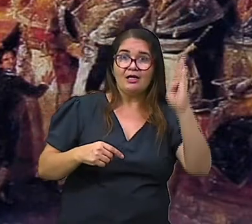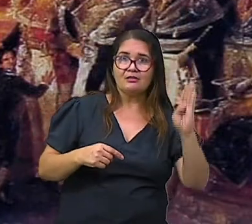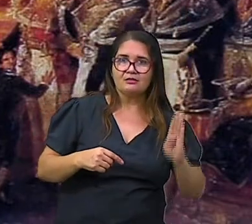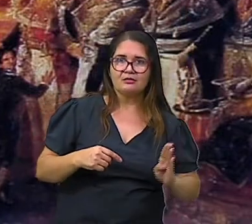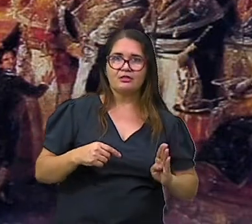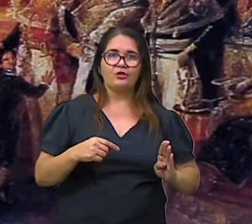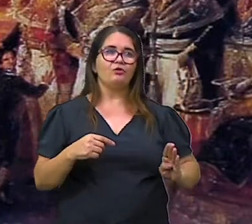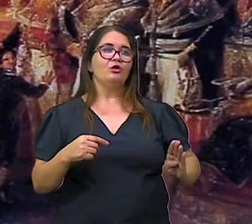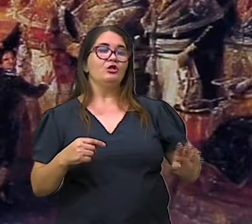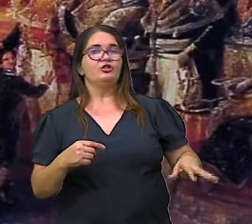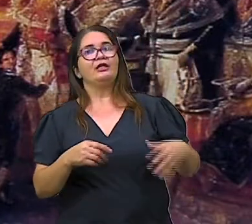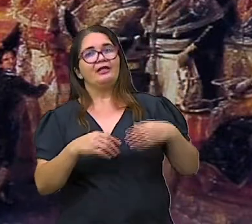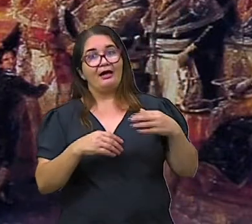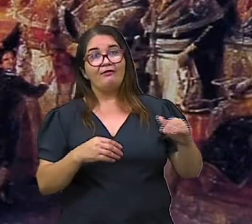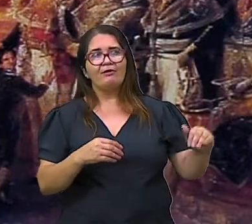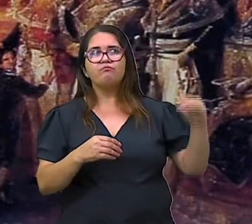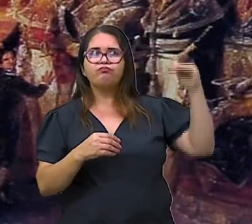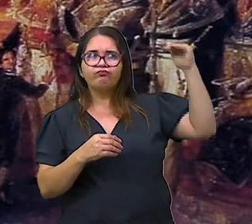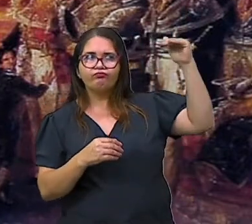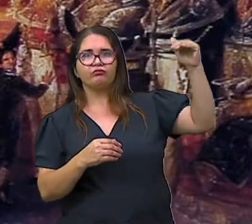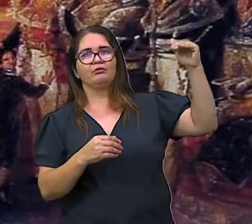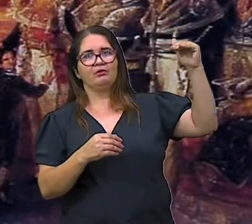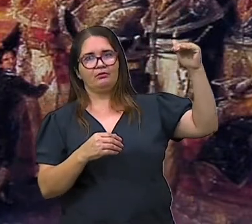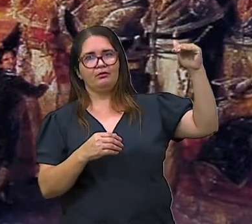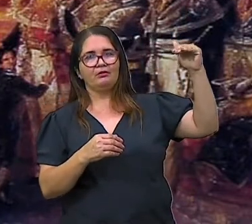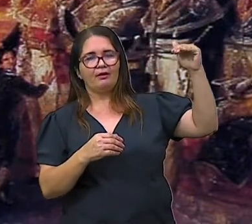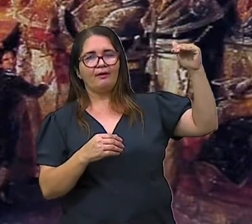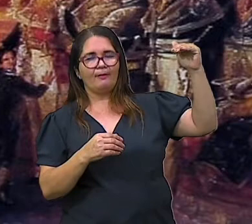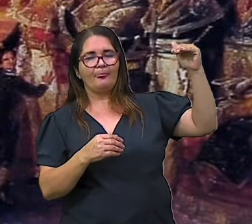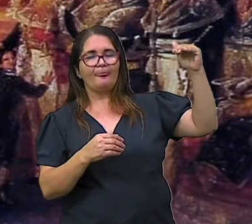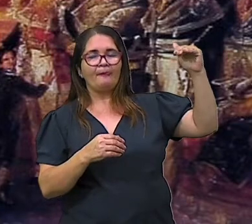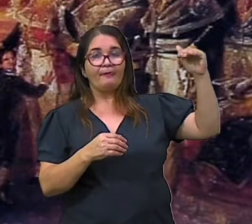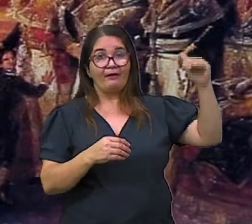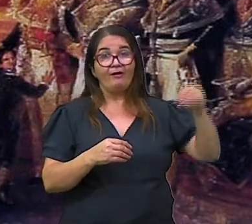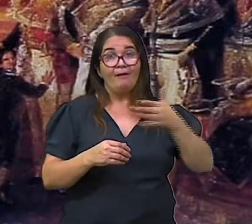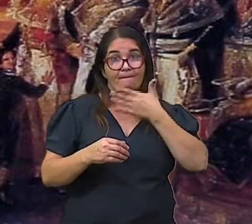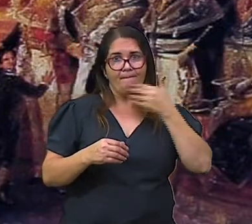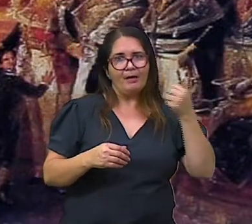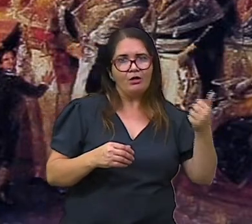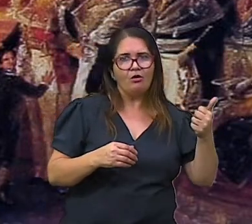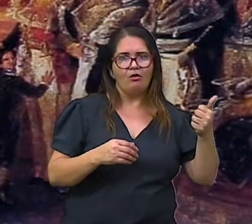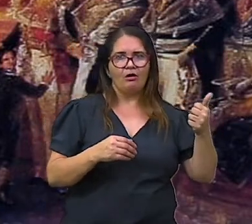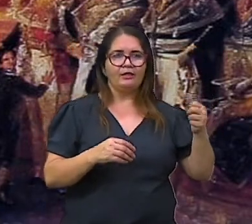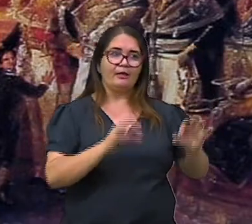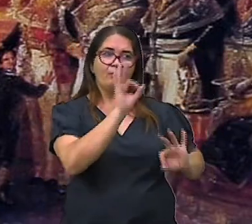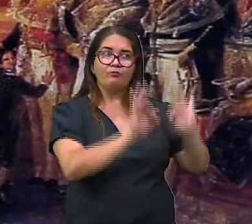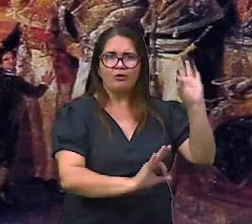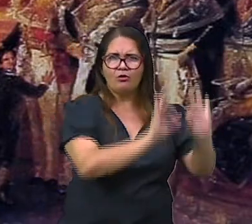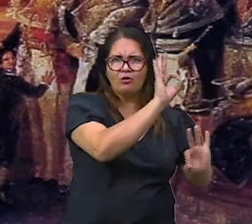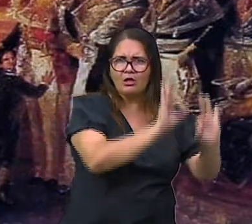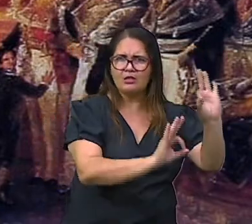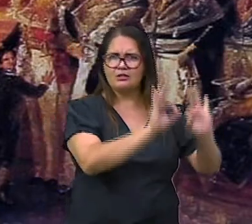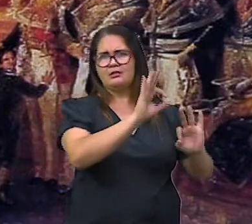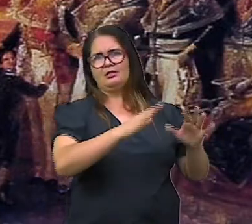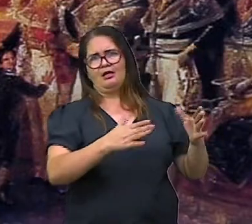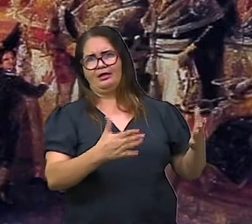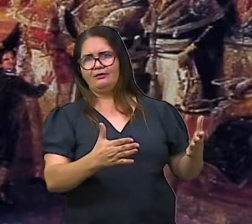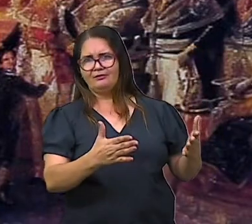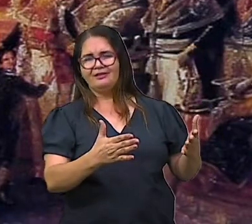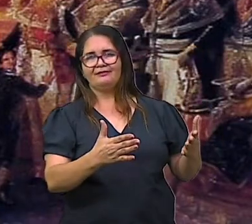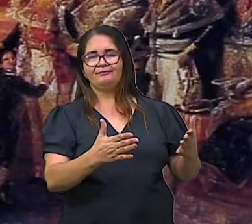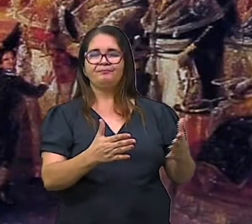patamar, né, no penúltimo degrau de uma escadaria, que depois ele se torna um